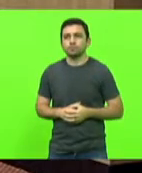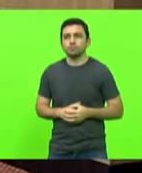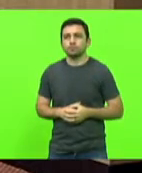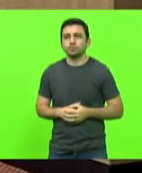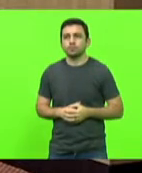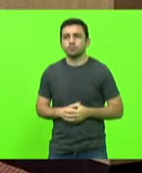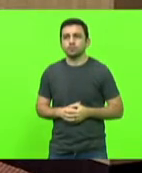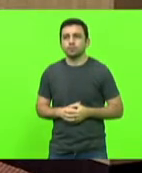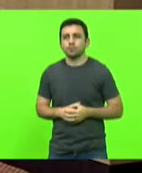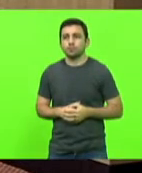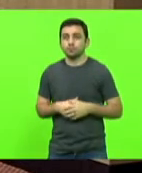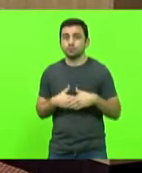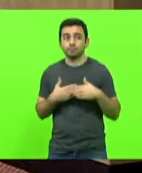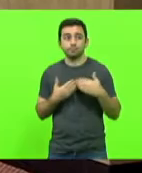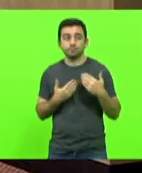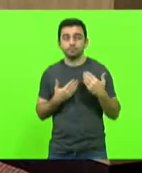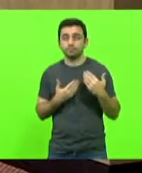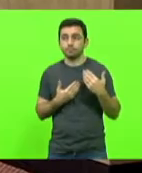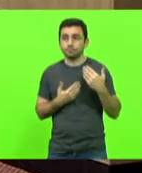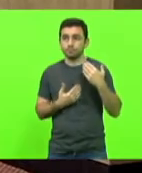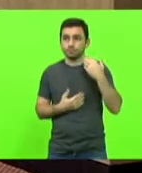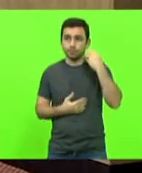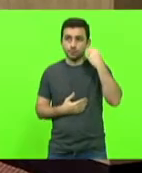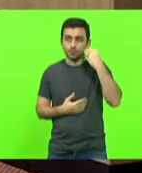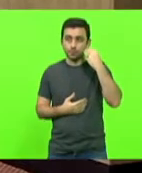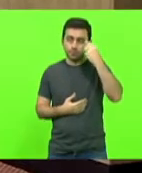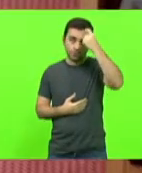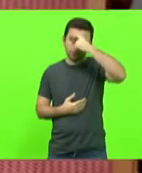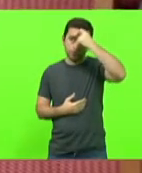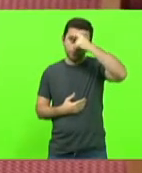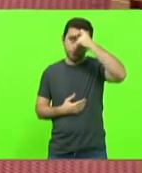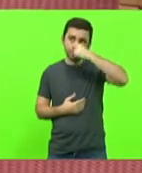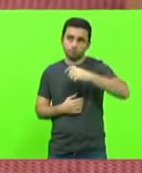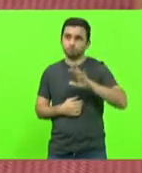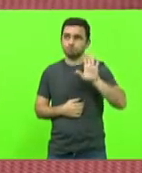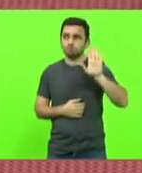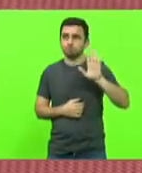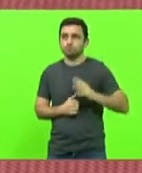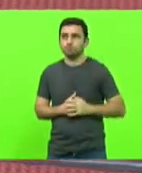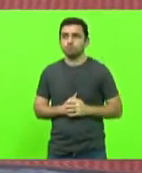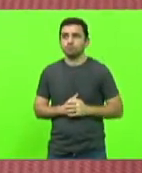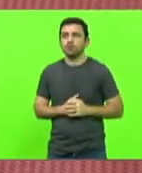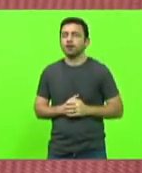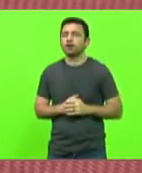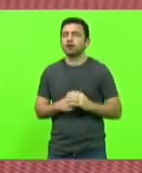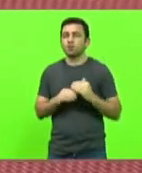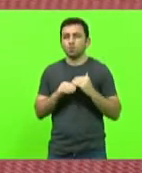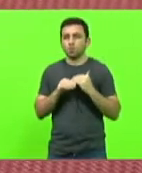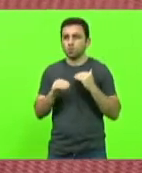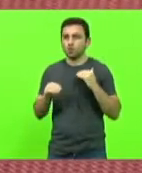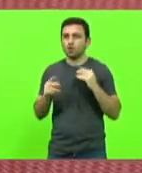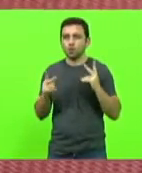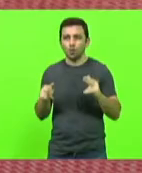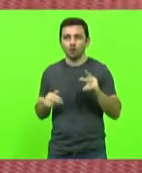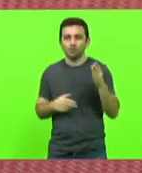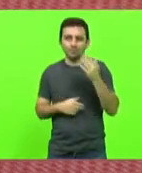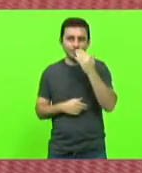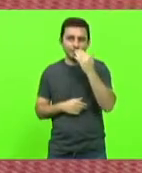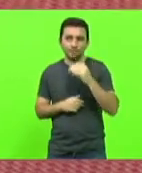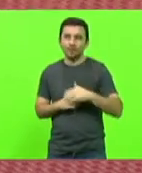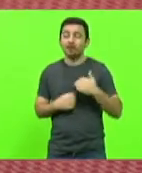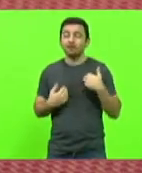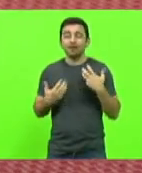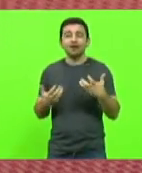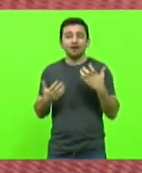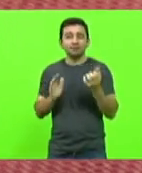Deputado Maurício Kudilark. Também, aproveitando aí na mesma linha do deputado Sopels, queria fazer